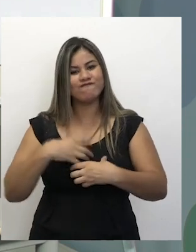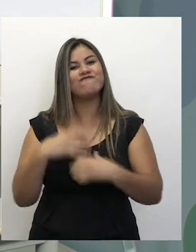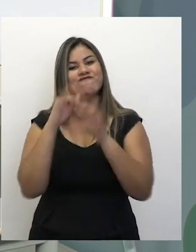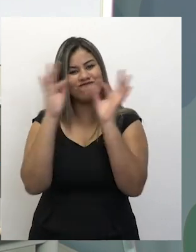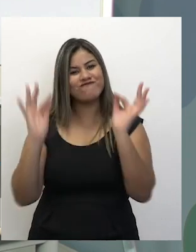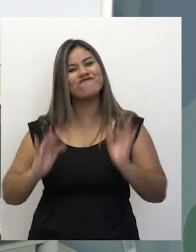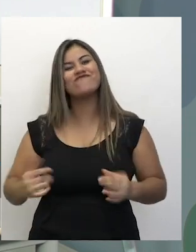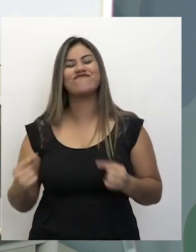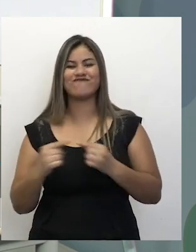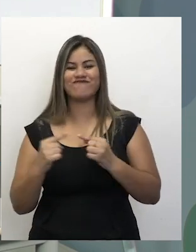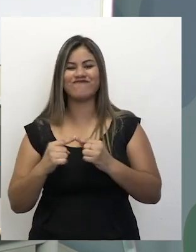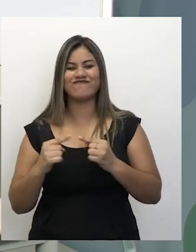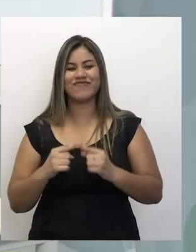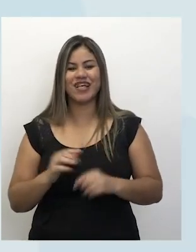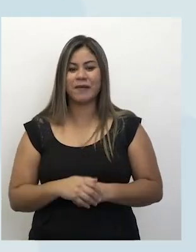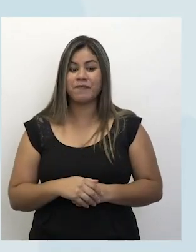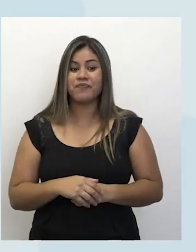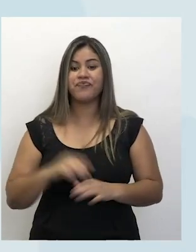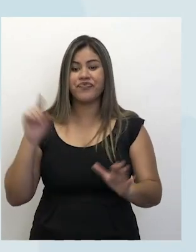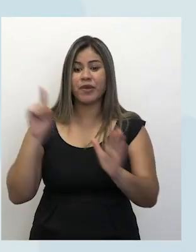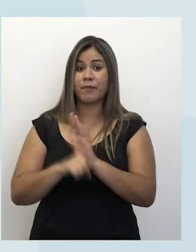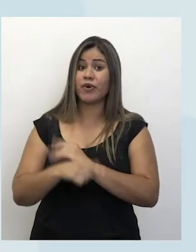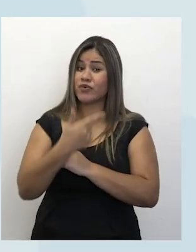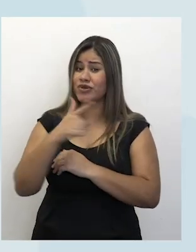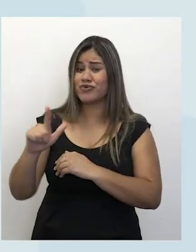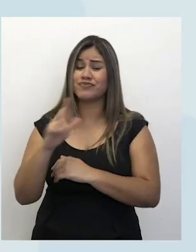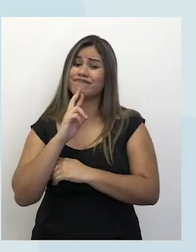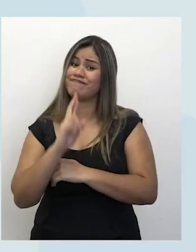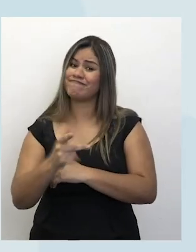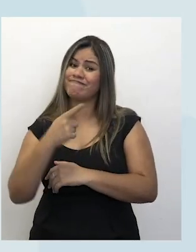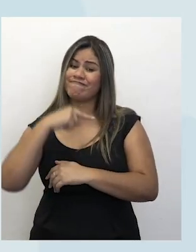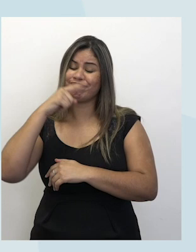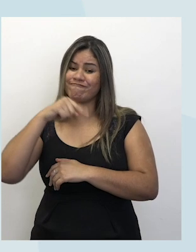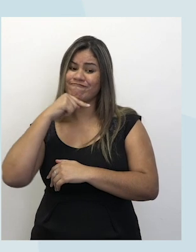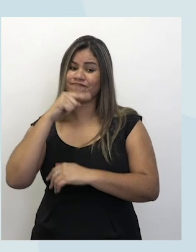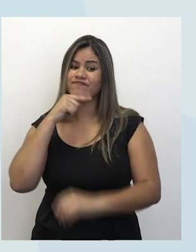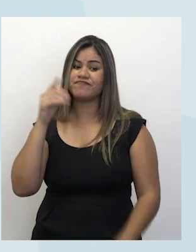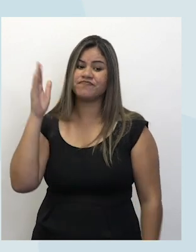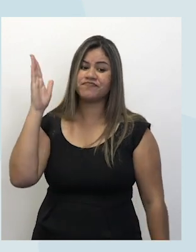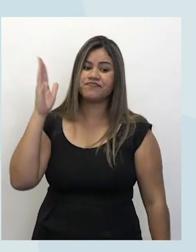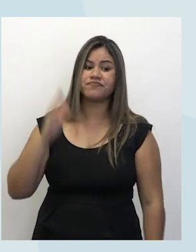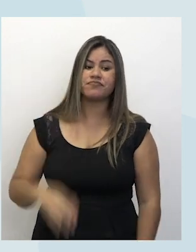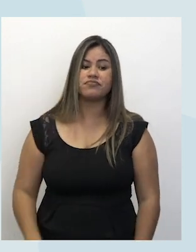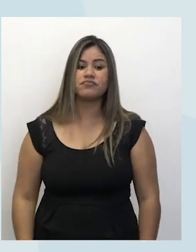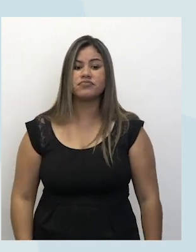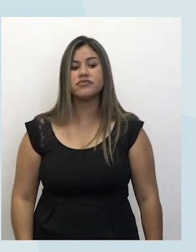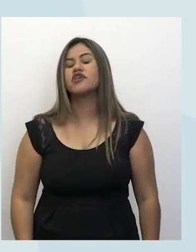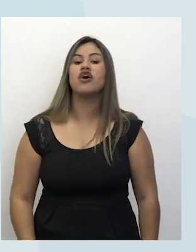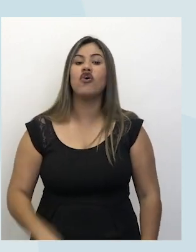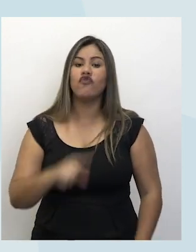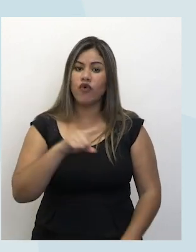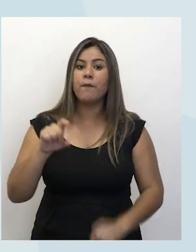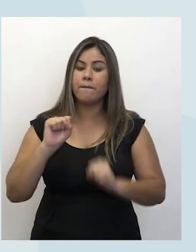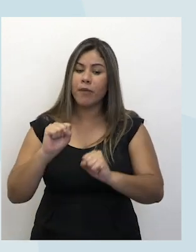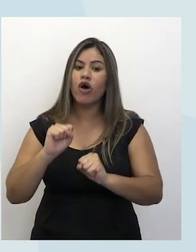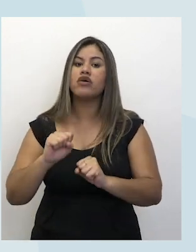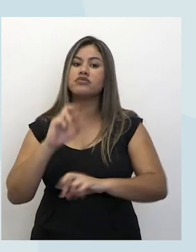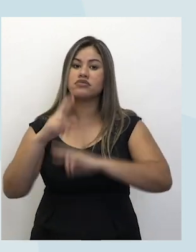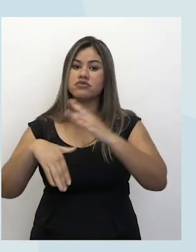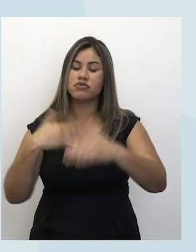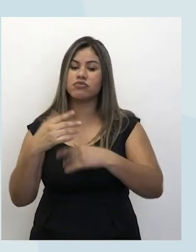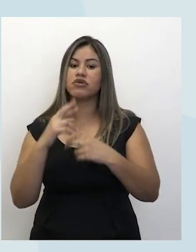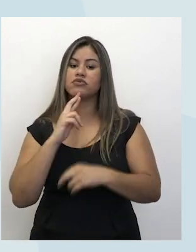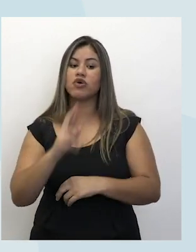o texto literário é que uma pergunta na tela que não vai dá tempo de pedir para vocês responderem no chat mas partir do com doce Olha